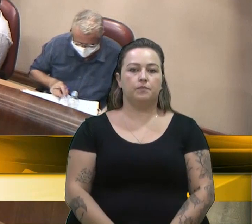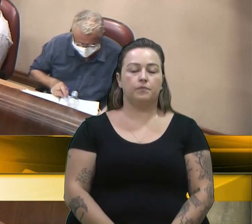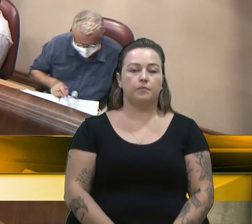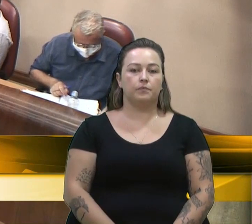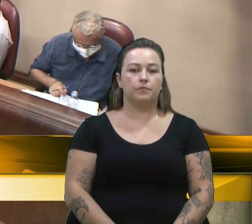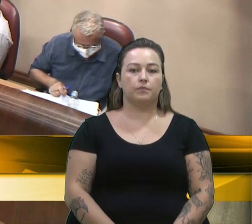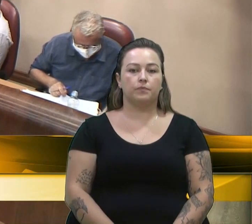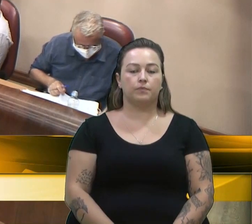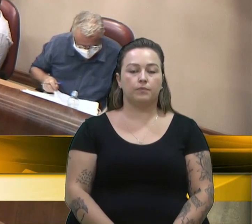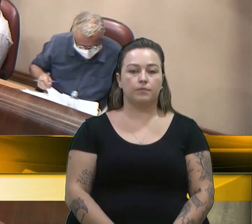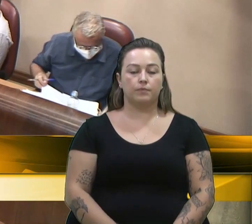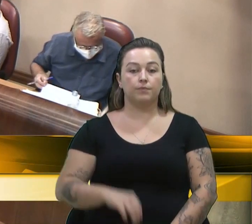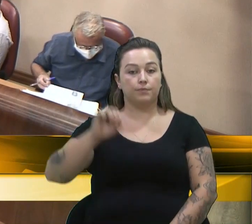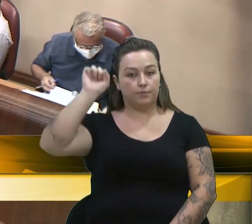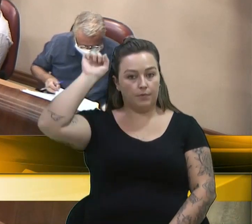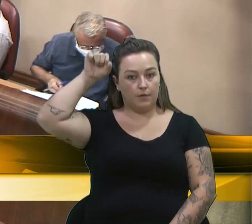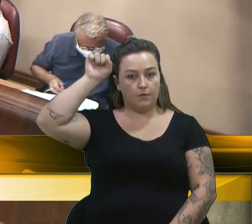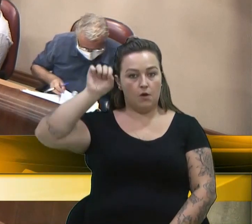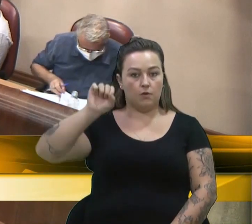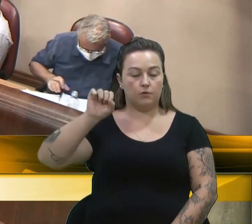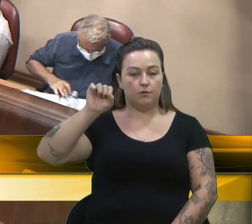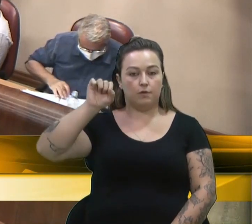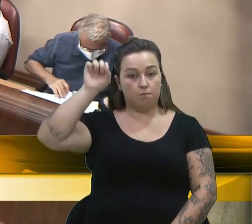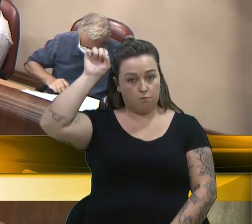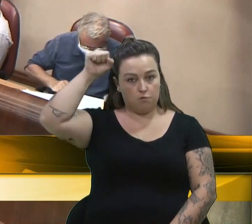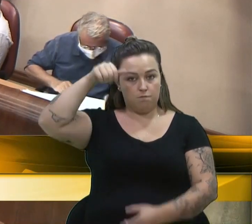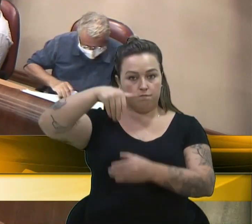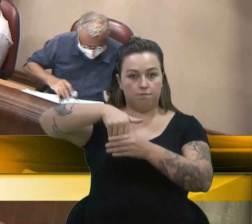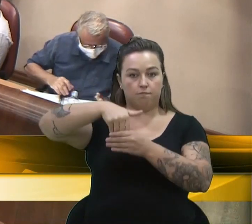vota? Voto sim, senhor presidente.